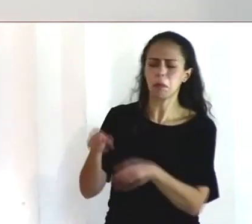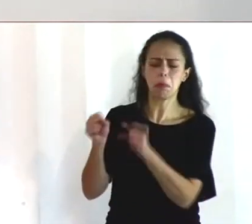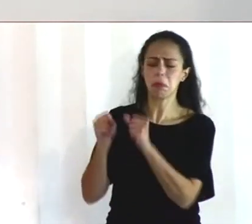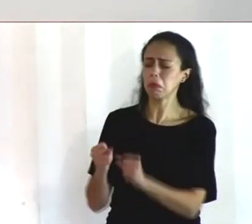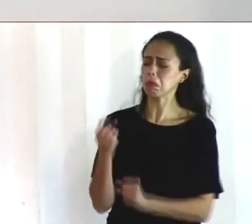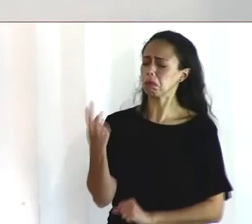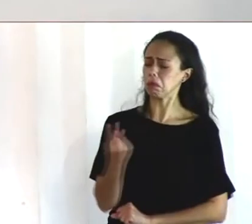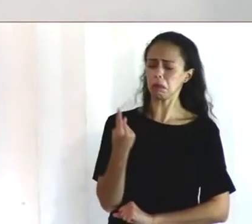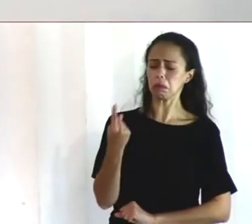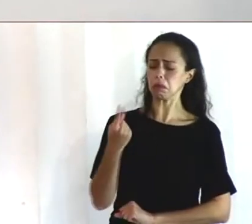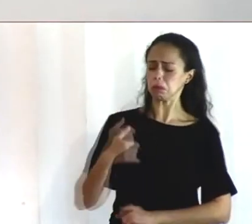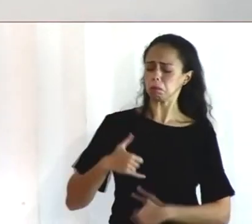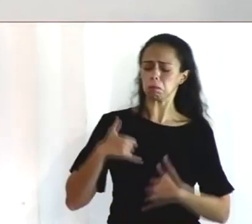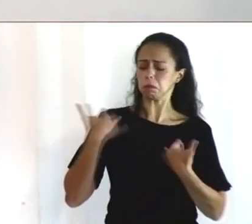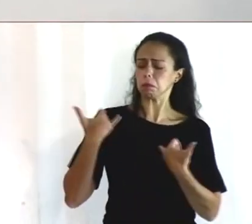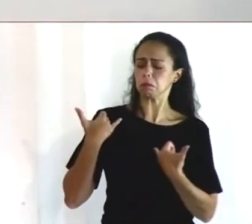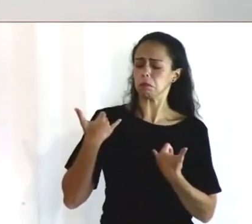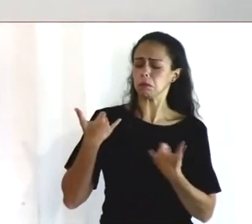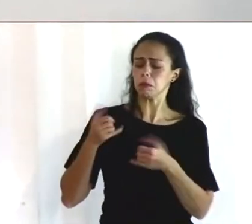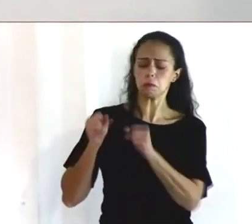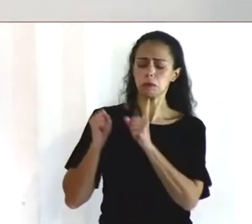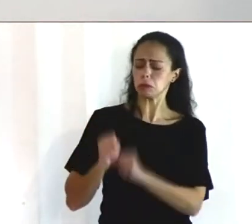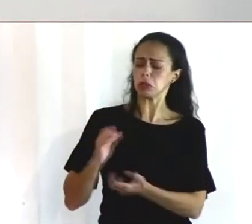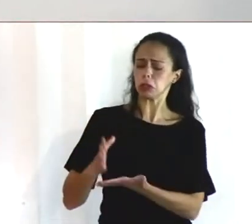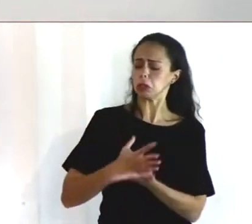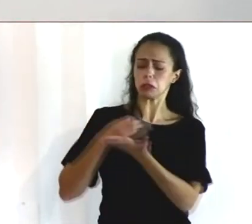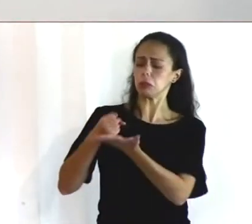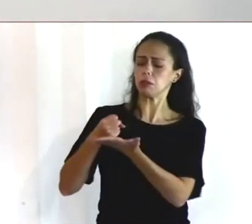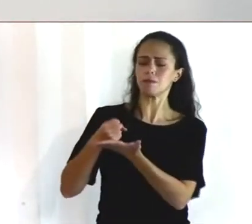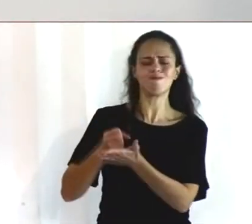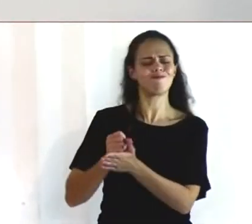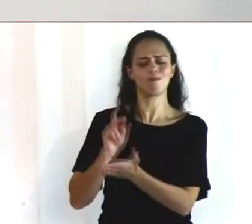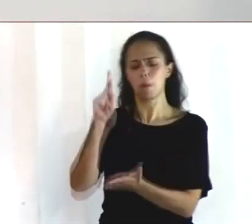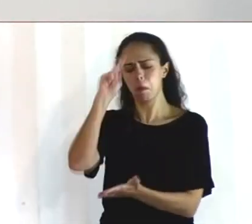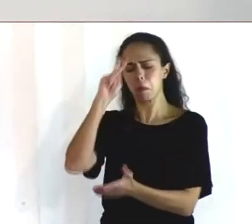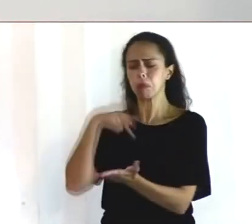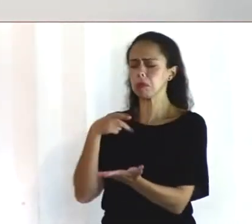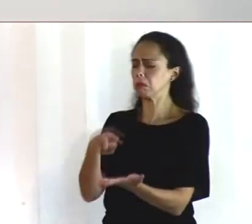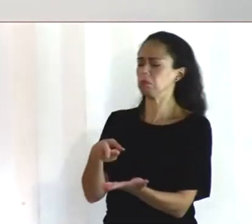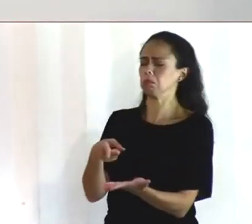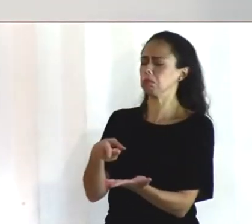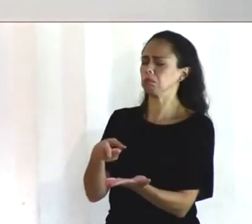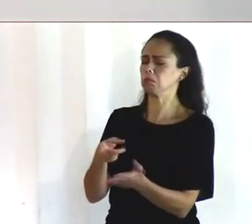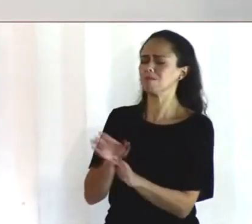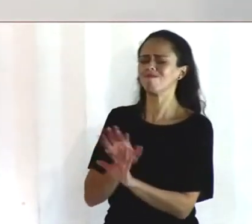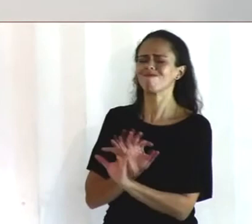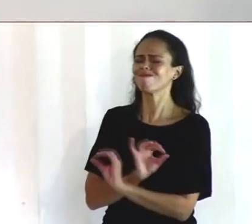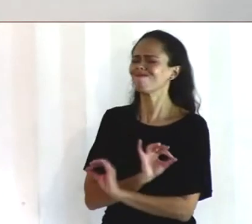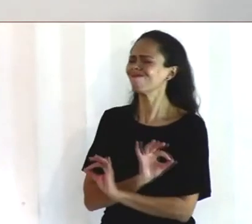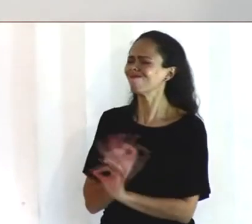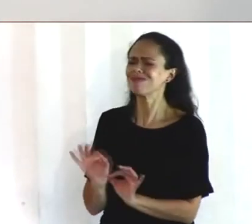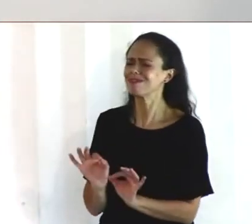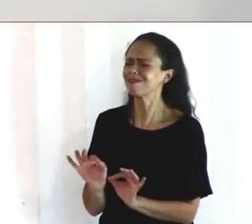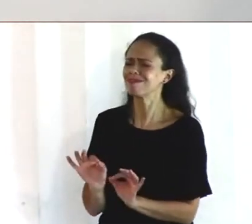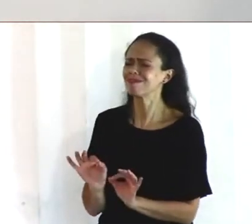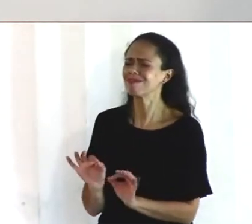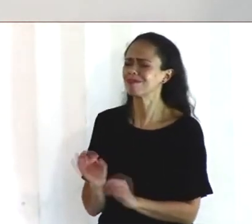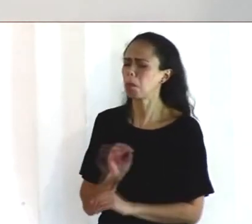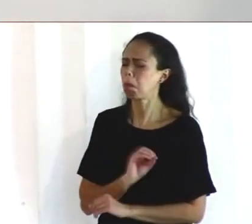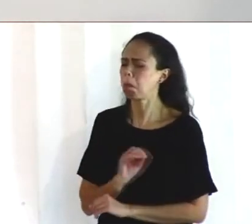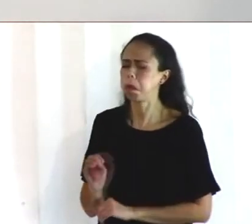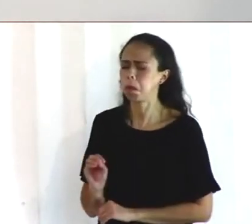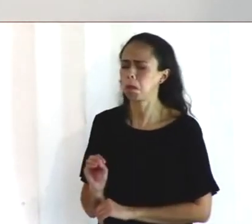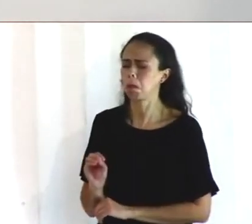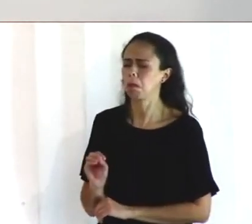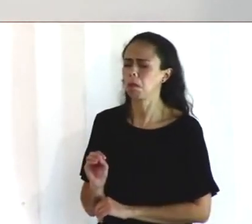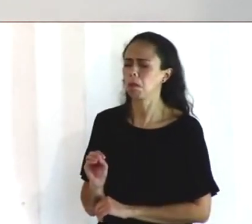nós sabemos disso. Opera salvação, Senhor, em todos aqueles que estão muito enfermos, mas que nós